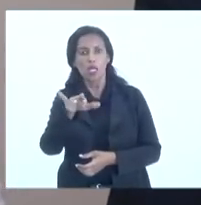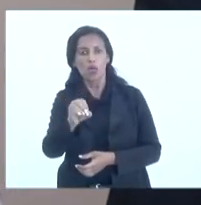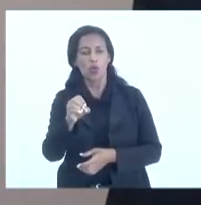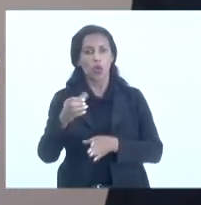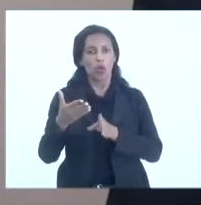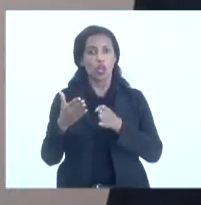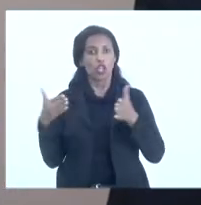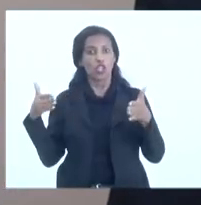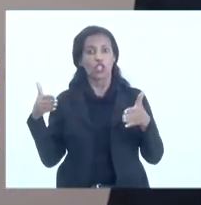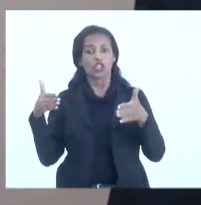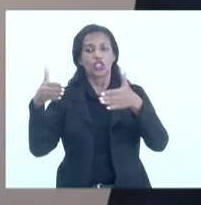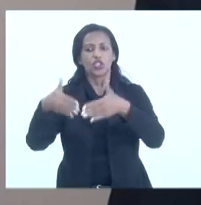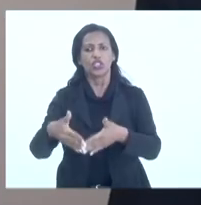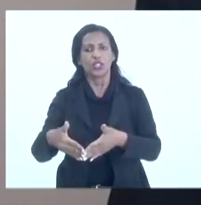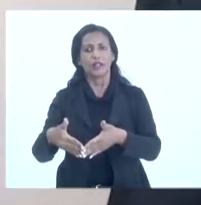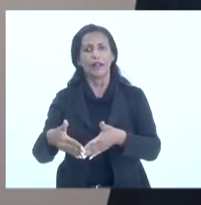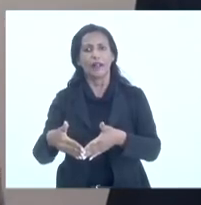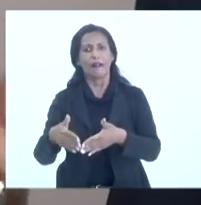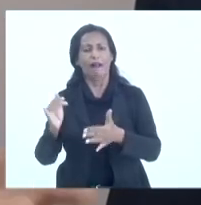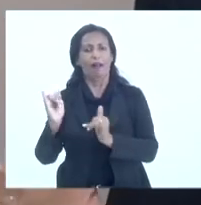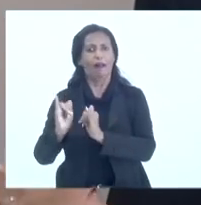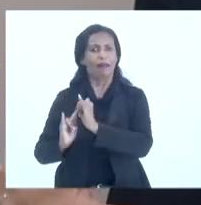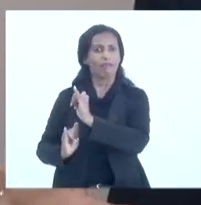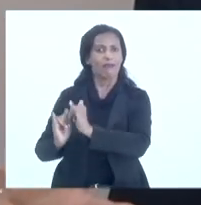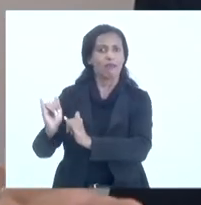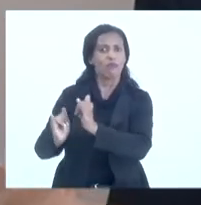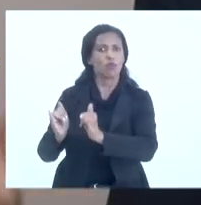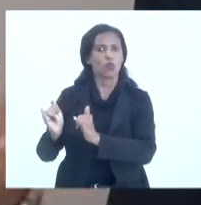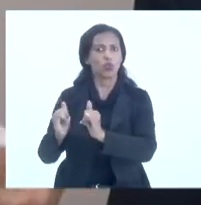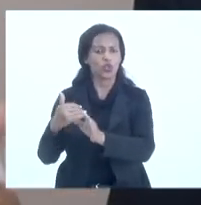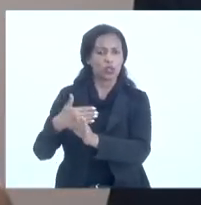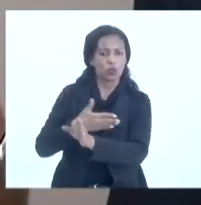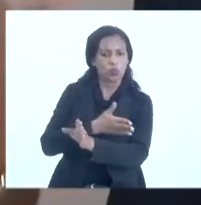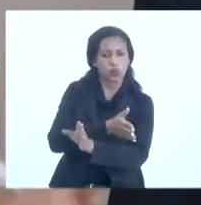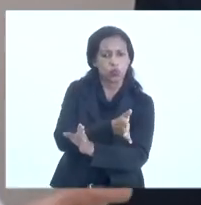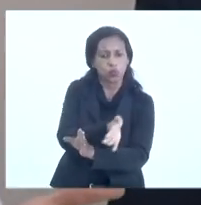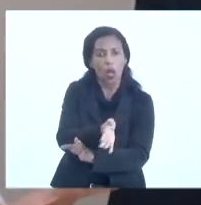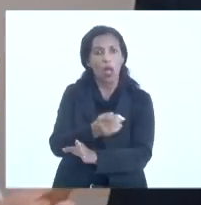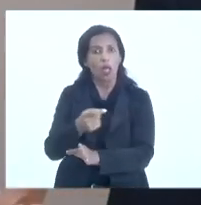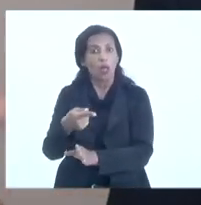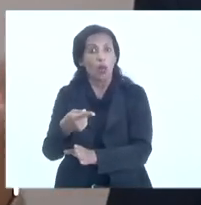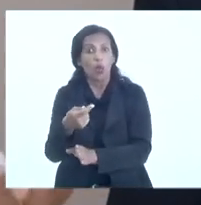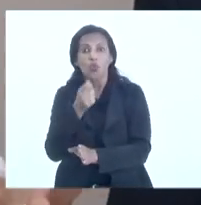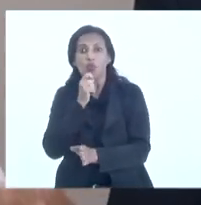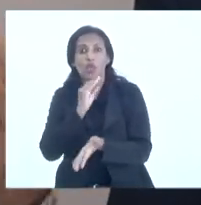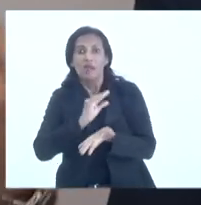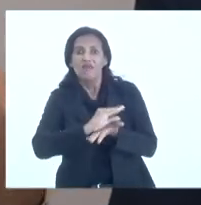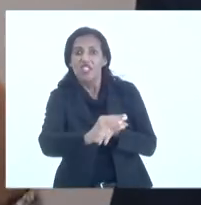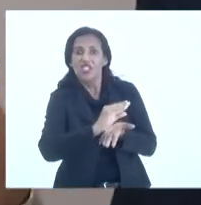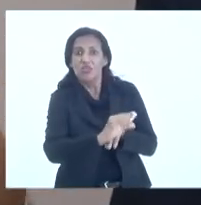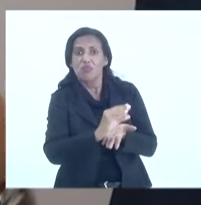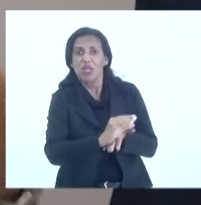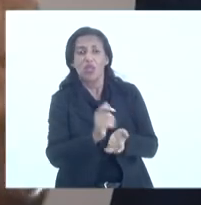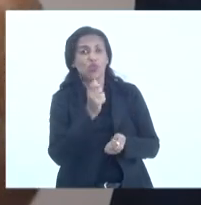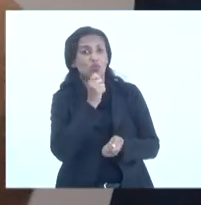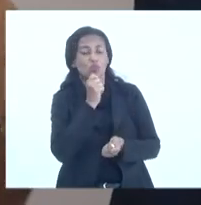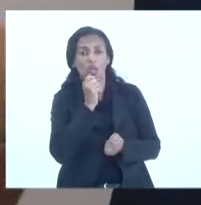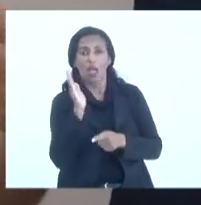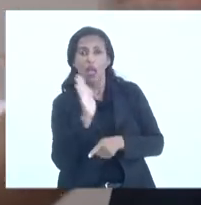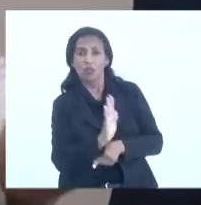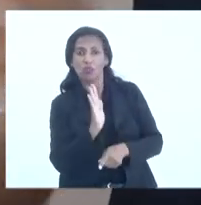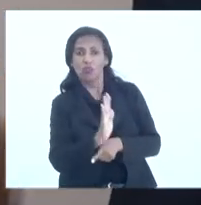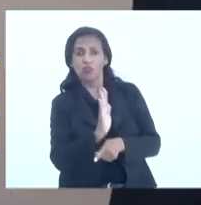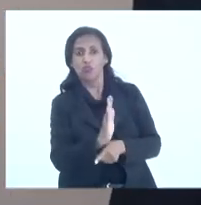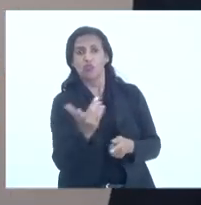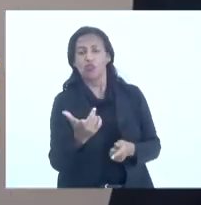na usina por ocasião daquele acidente. Uma estrada que não recebe investimento há muitos anos e afeta não a conexão